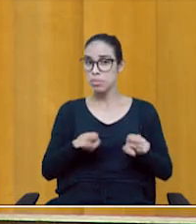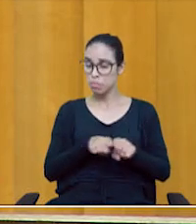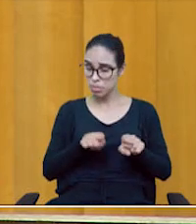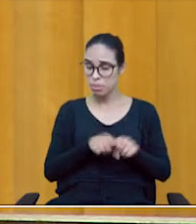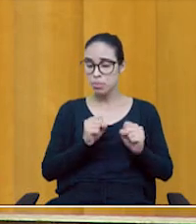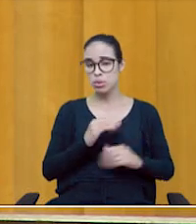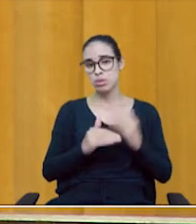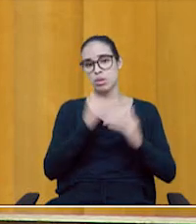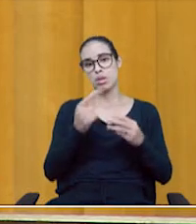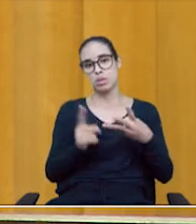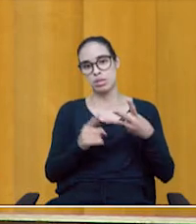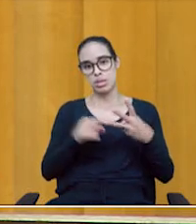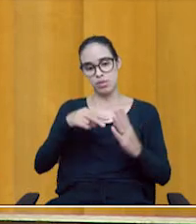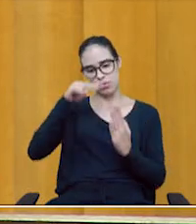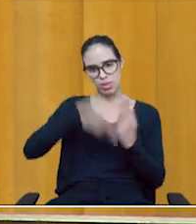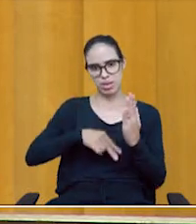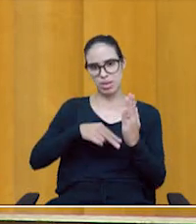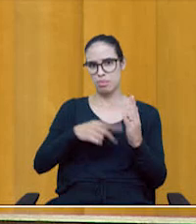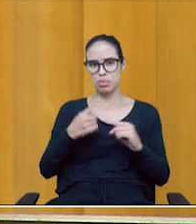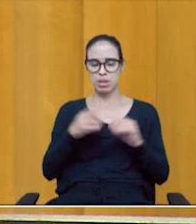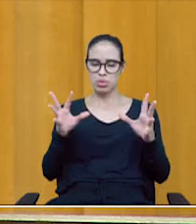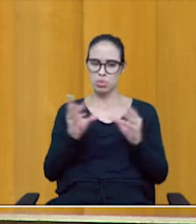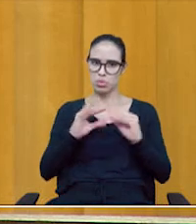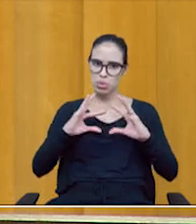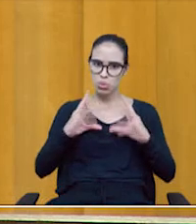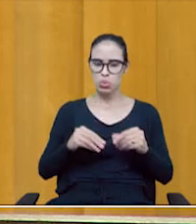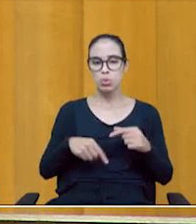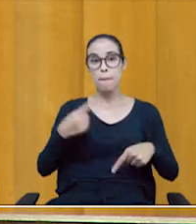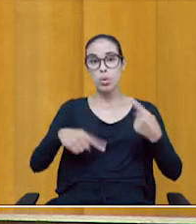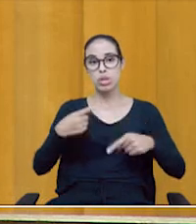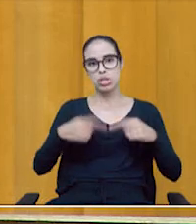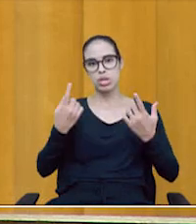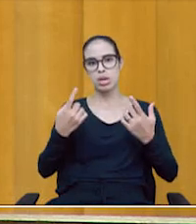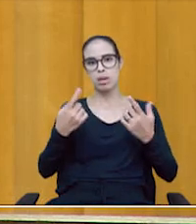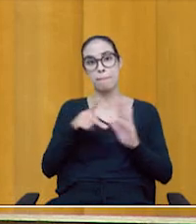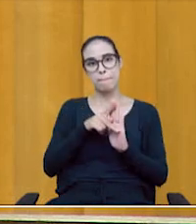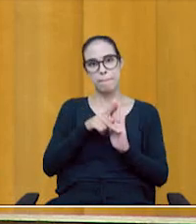porque eu acho que isso aqui é uma síntese de tudo. As políticas públicas caminham para um paradigma